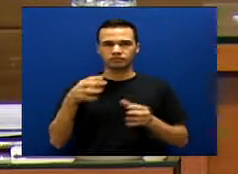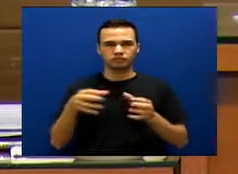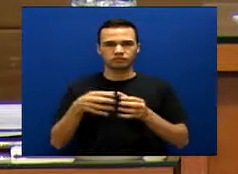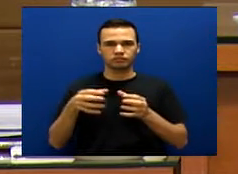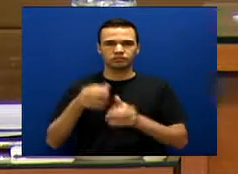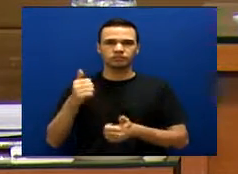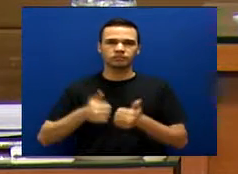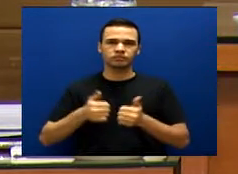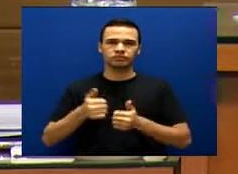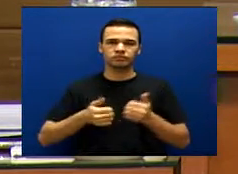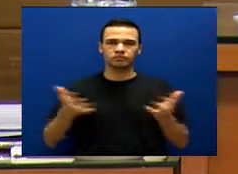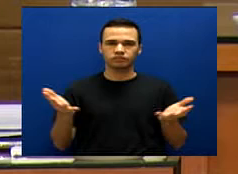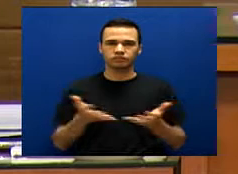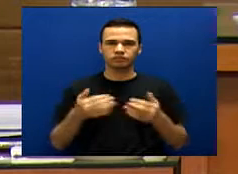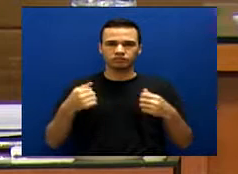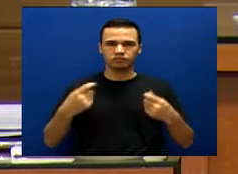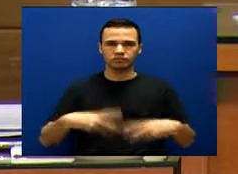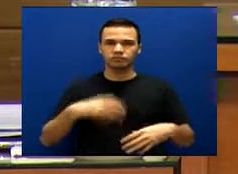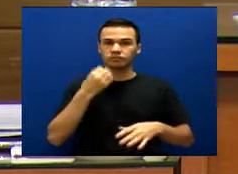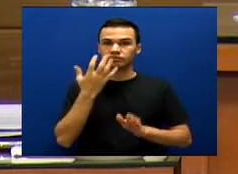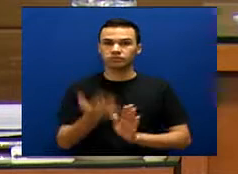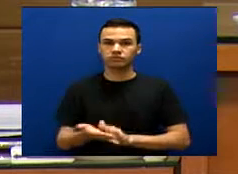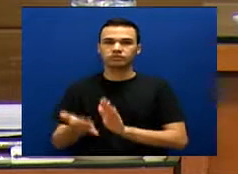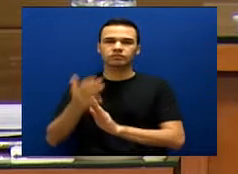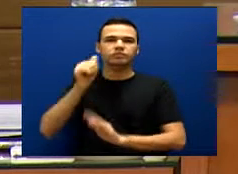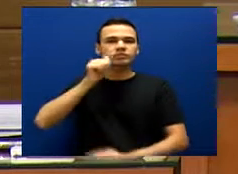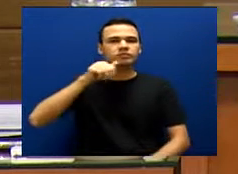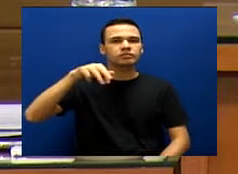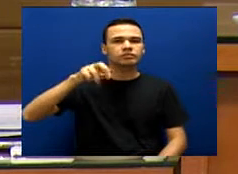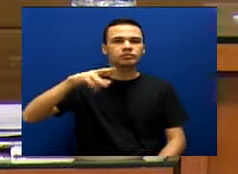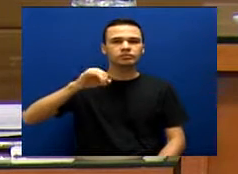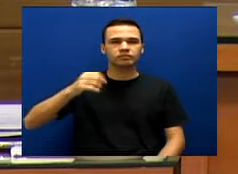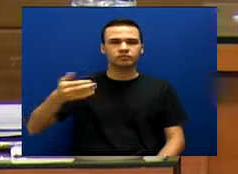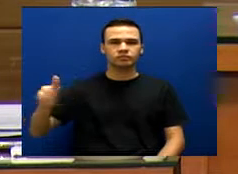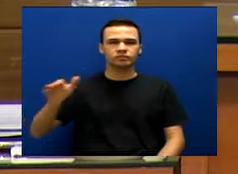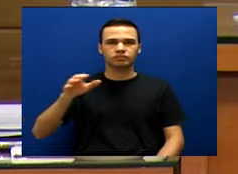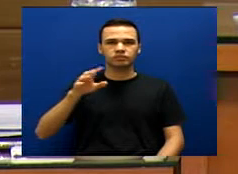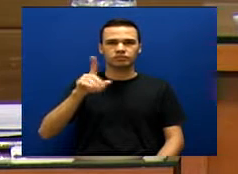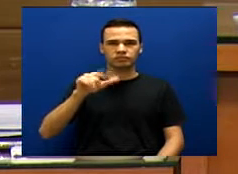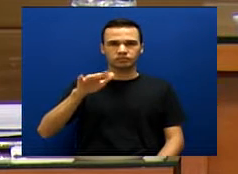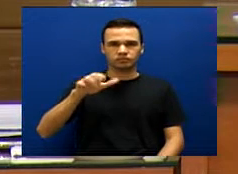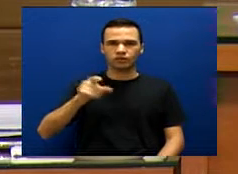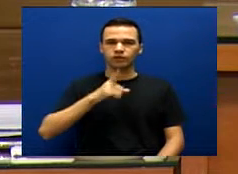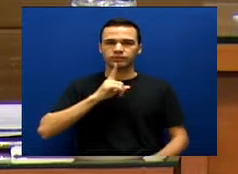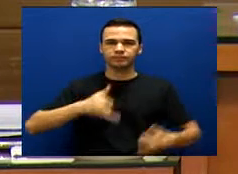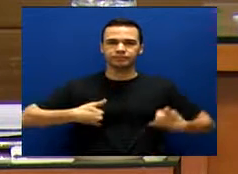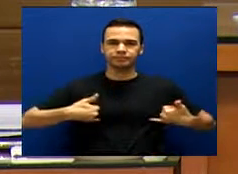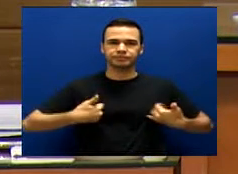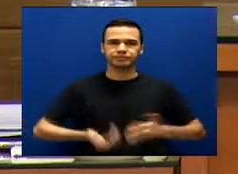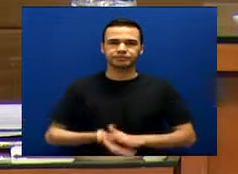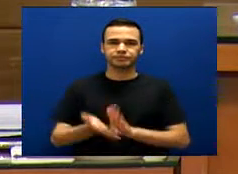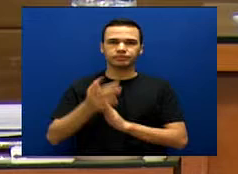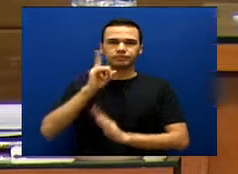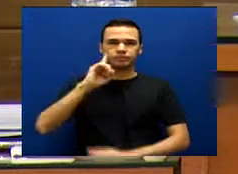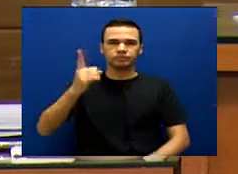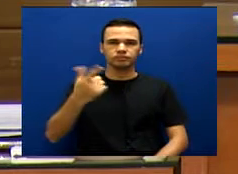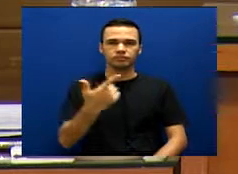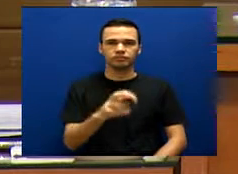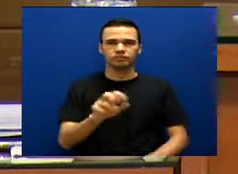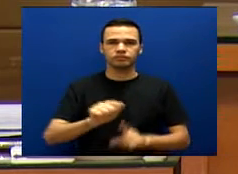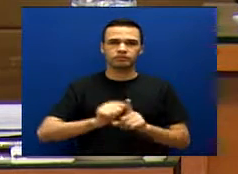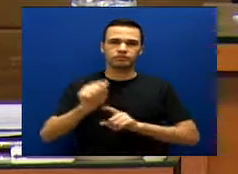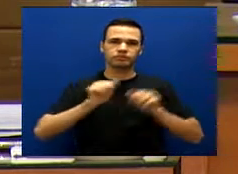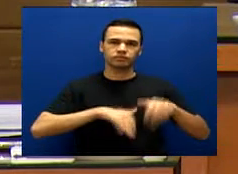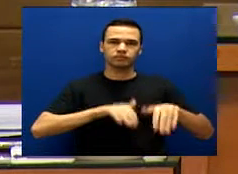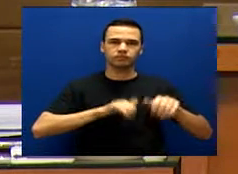está falado aqui. Votos e congratulações à senhora Maria Lúcia Tamer, pela passagem da sua data natalícia, comemorado dia 25 de